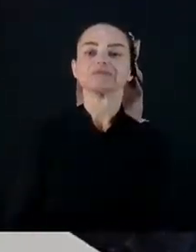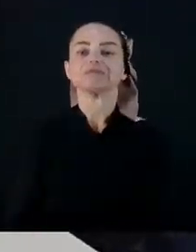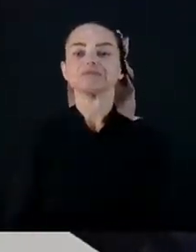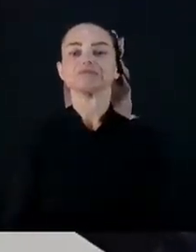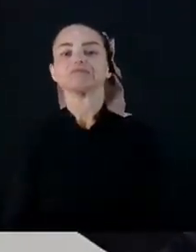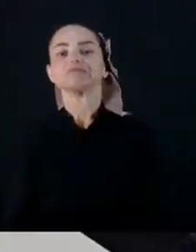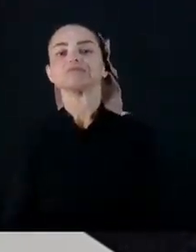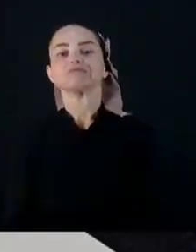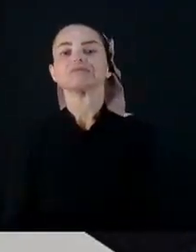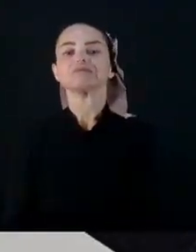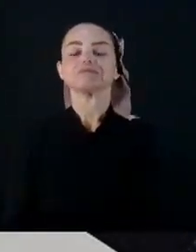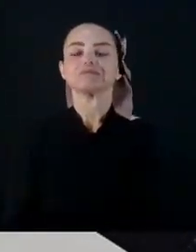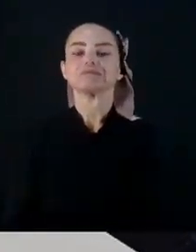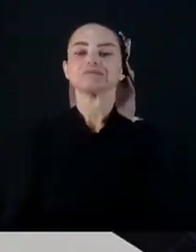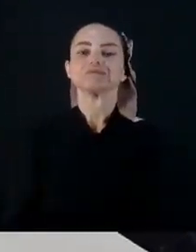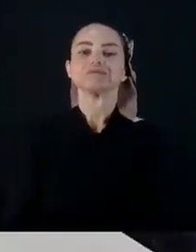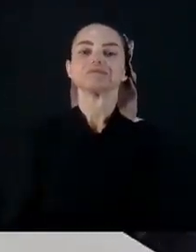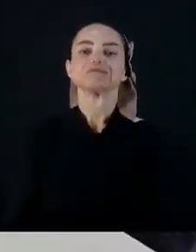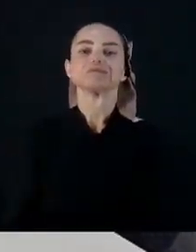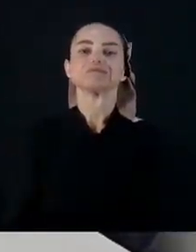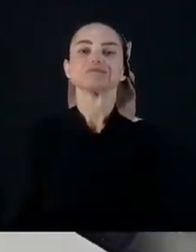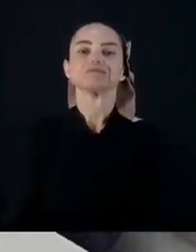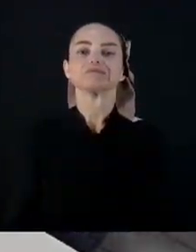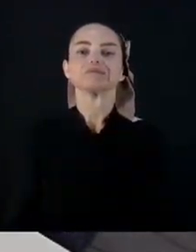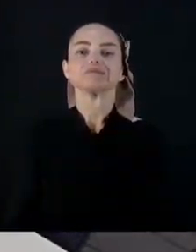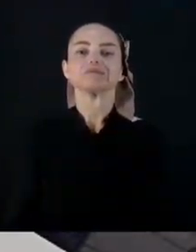metade do outro, né? Uhum.